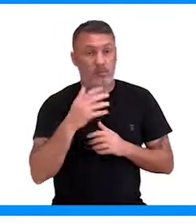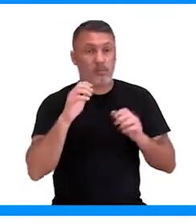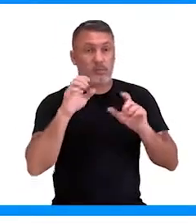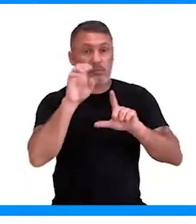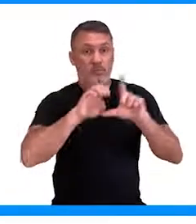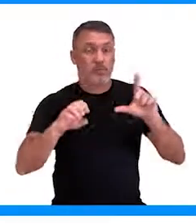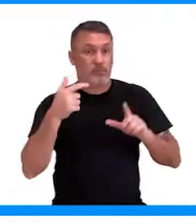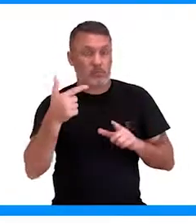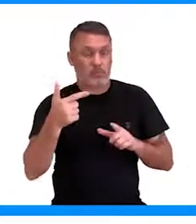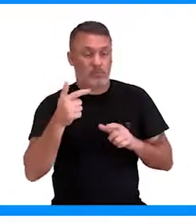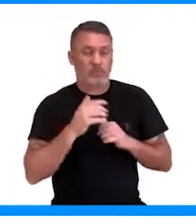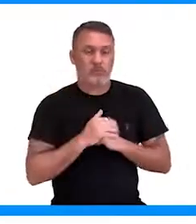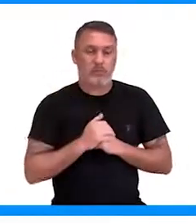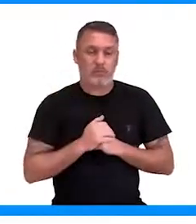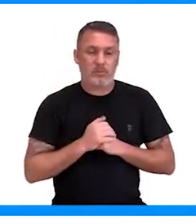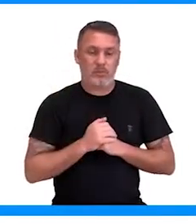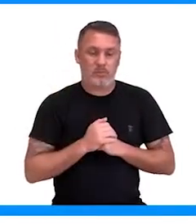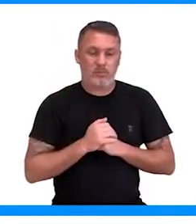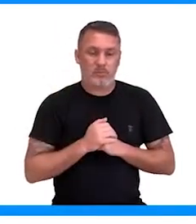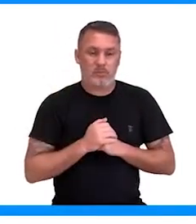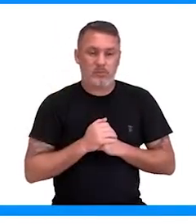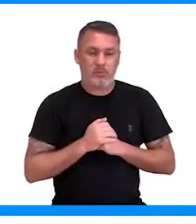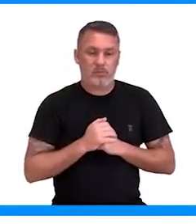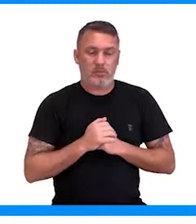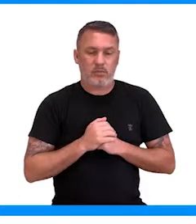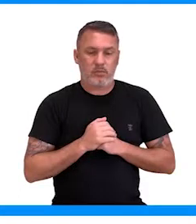Vamos usar essa equação número 2 aqui, então, ó.